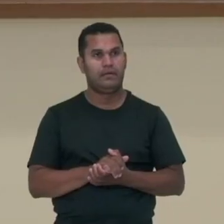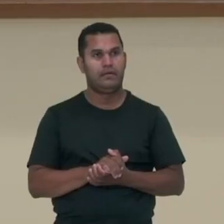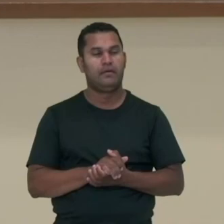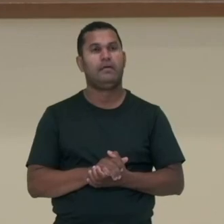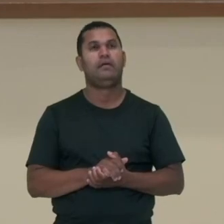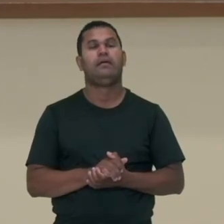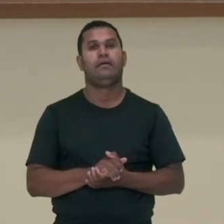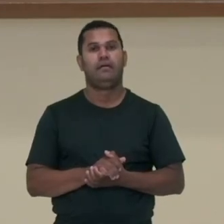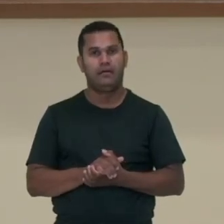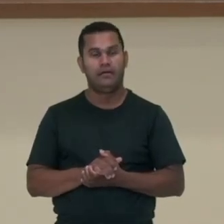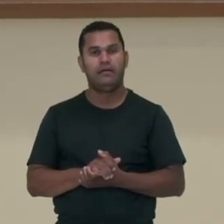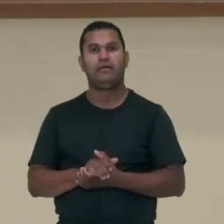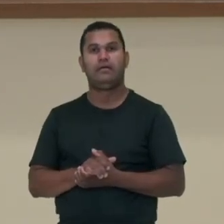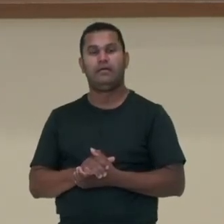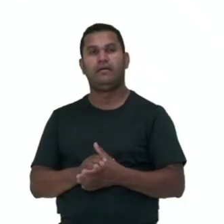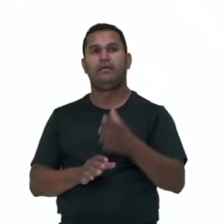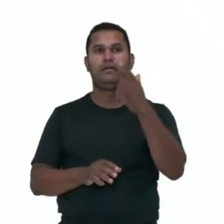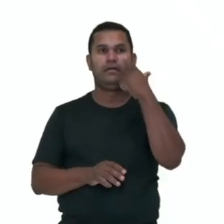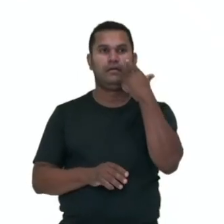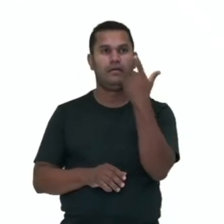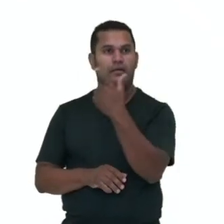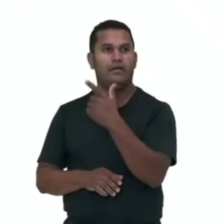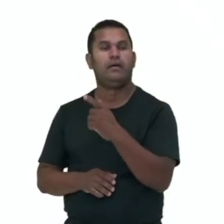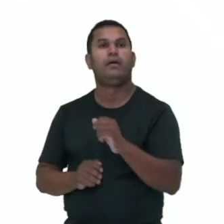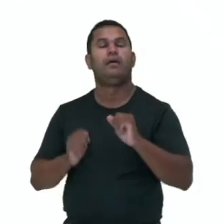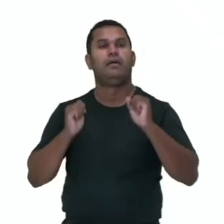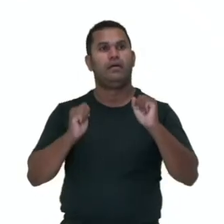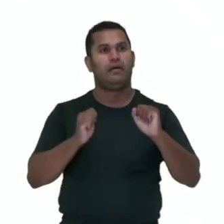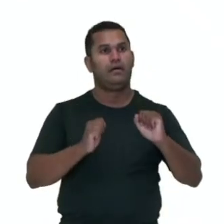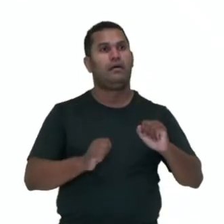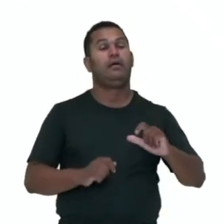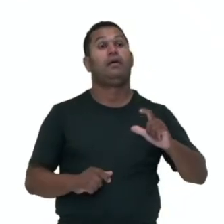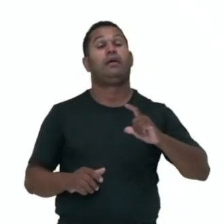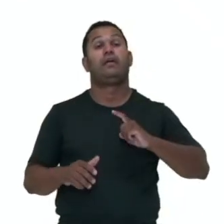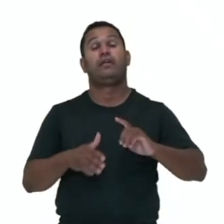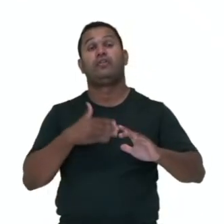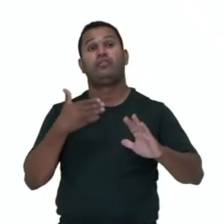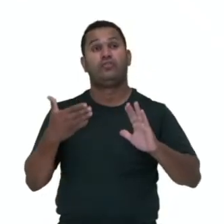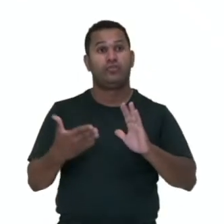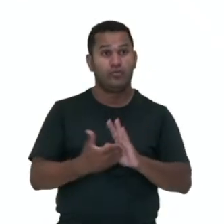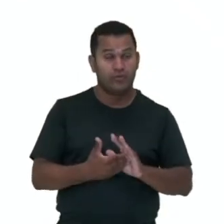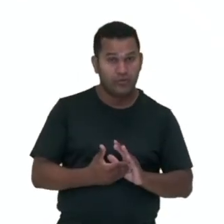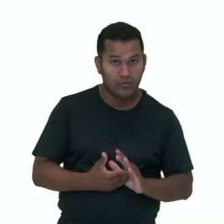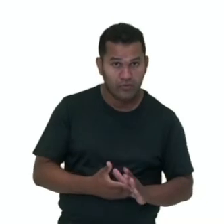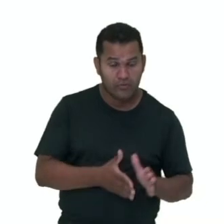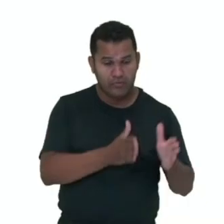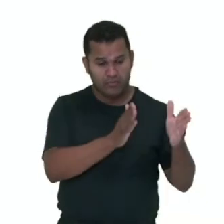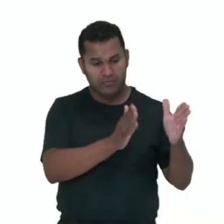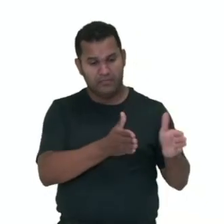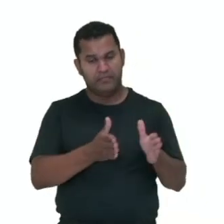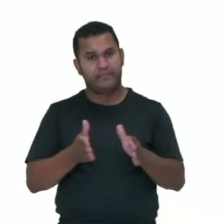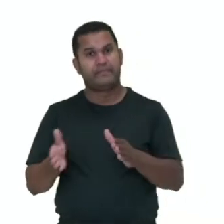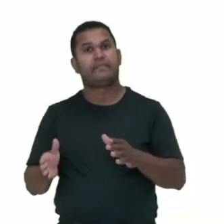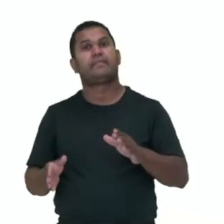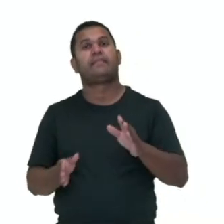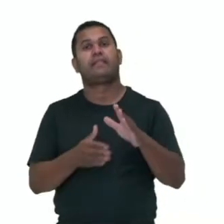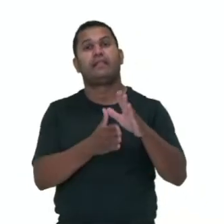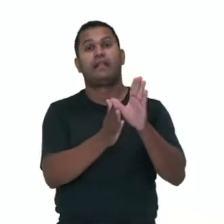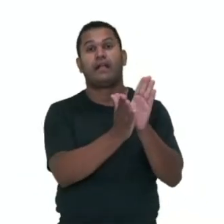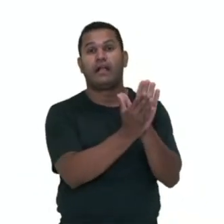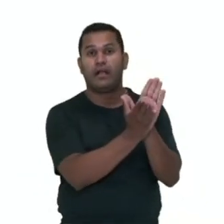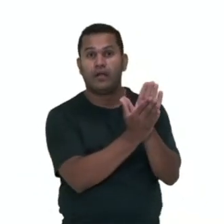Beleza? Então, gente, vamos lá. Podemos dizer que todas as fases desse ciclo de vida da borboleta têm o mesmo genótipo. O que vão mudando são